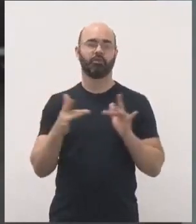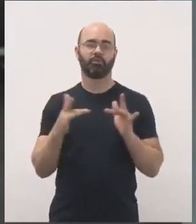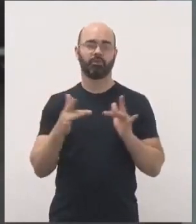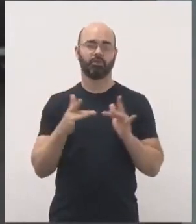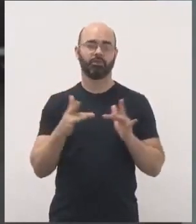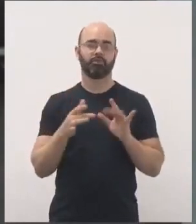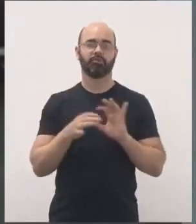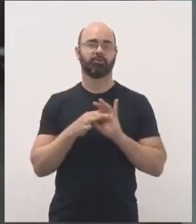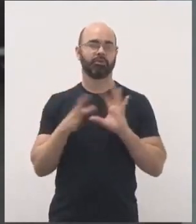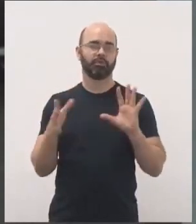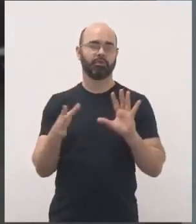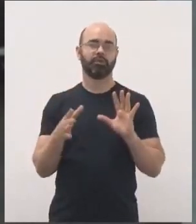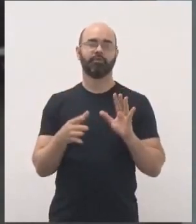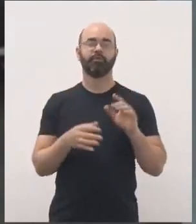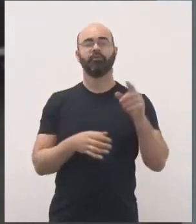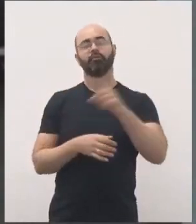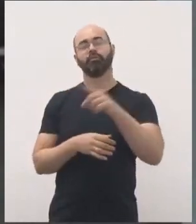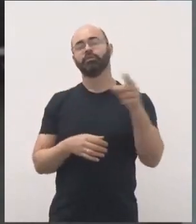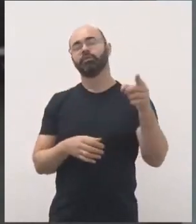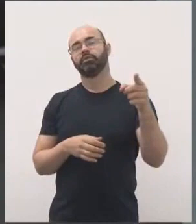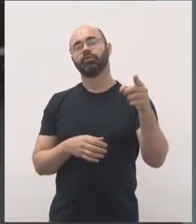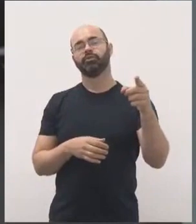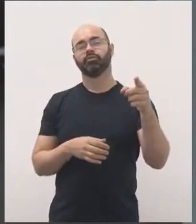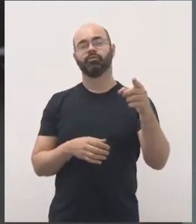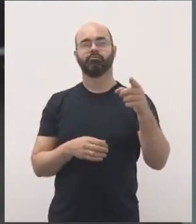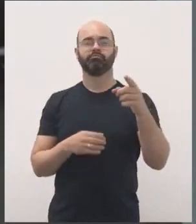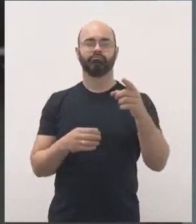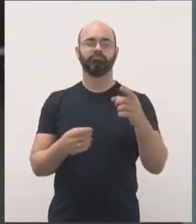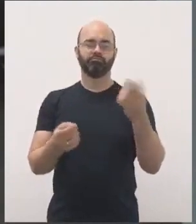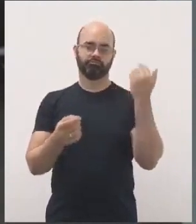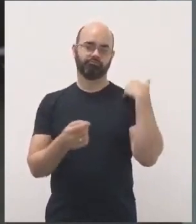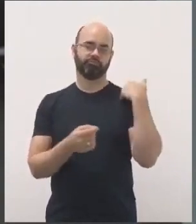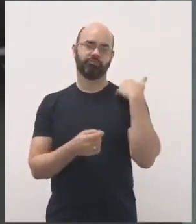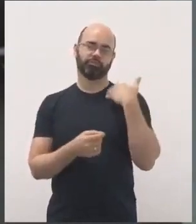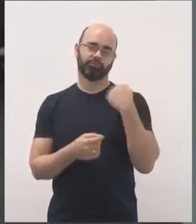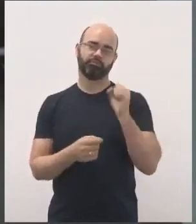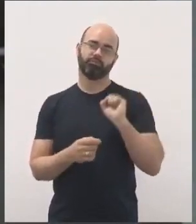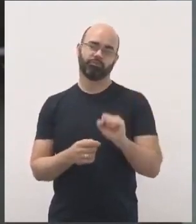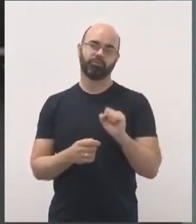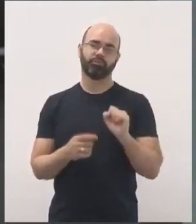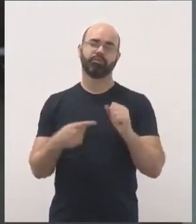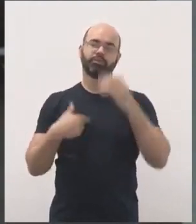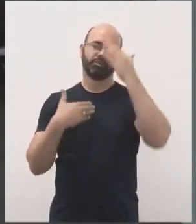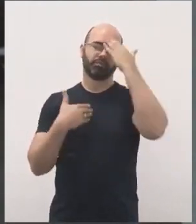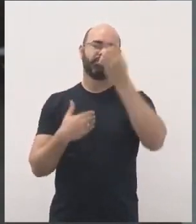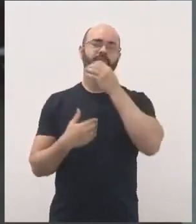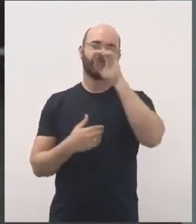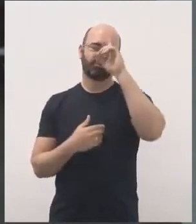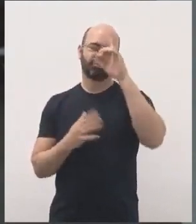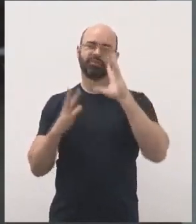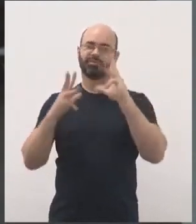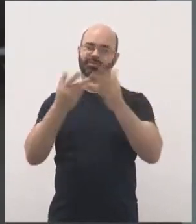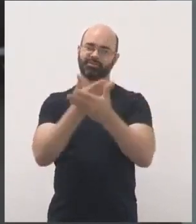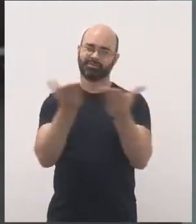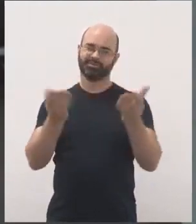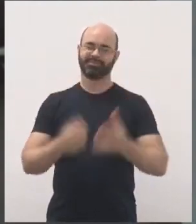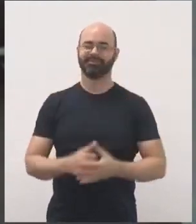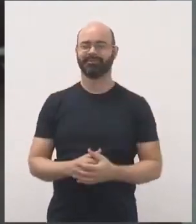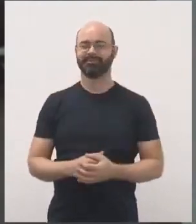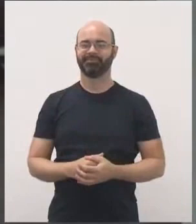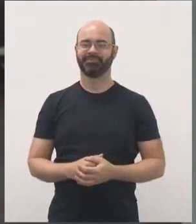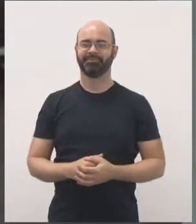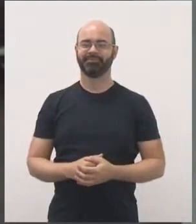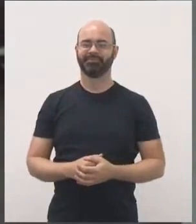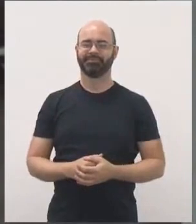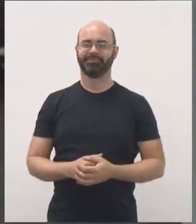via Conviva, vocês também conseguem nos acionar, né? Quero agradecer e desejar um bom dia a todos e todas.